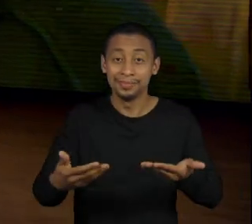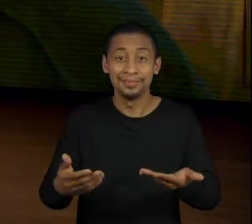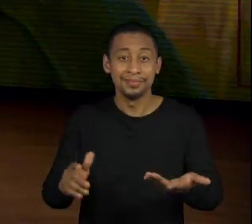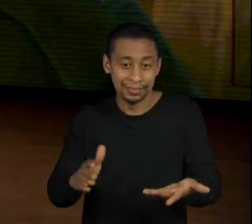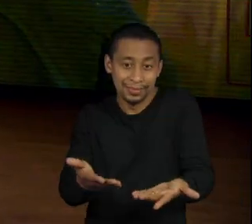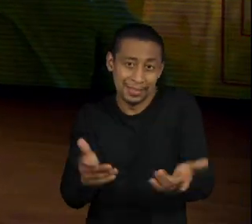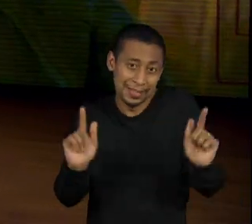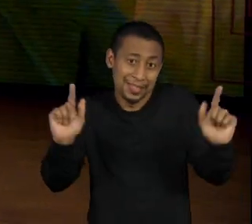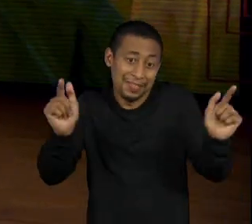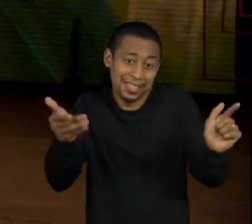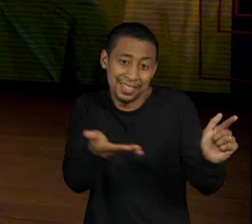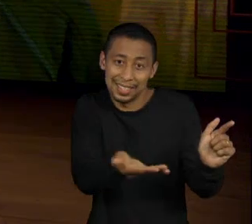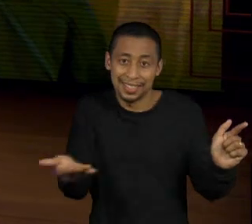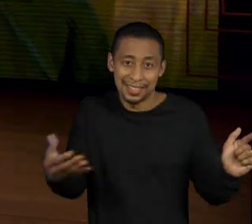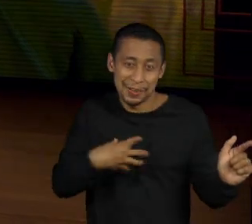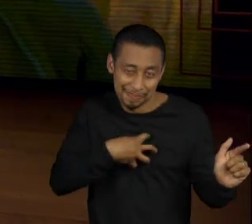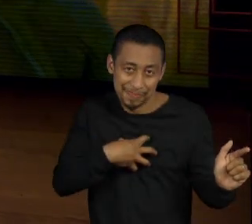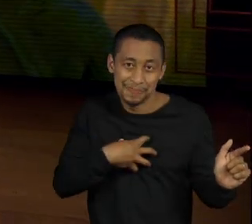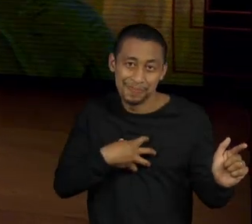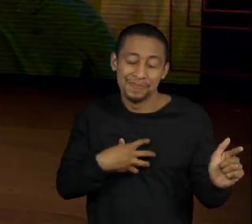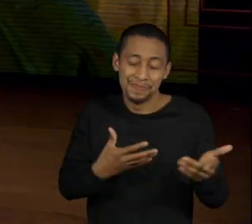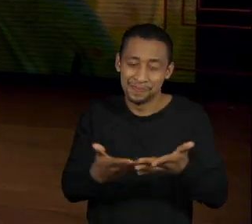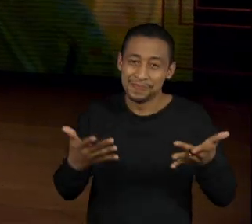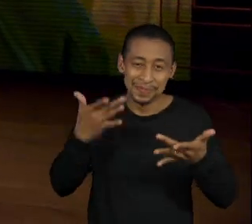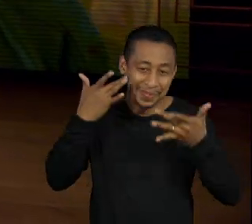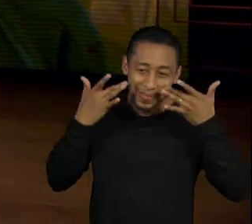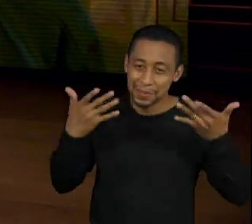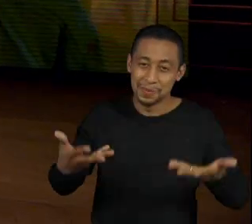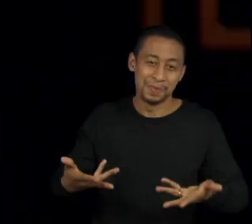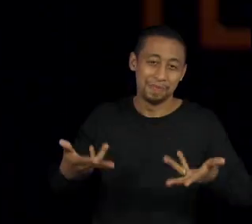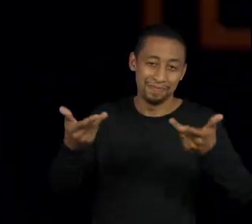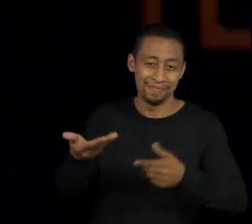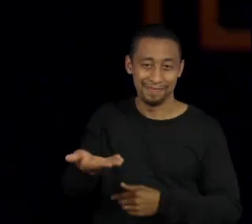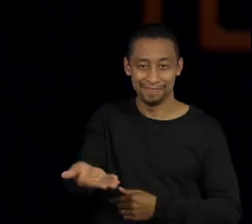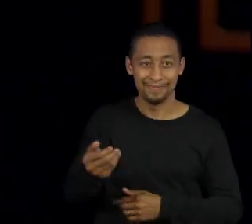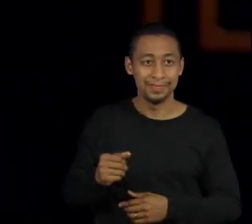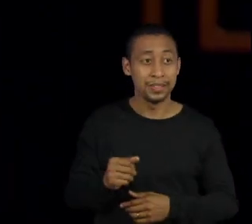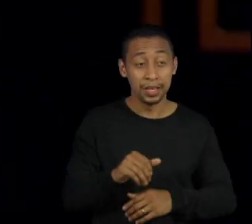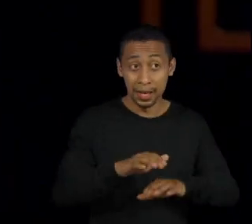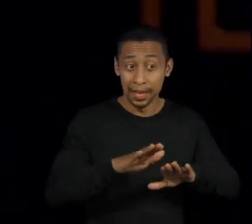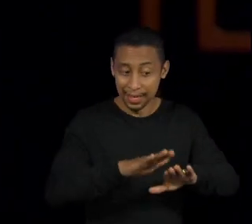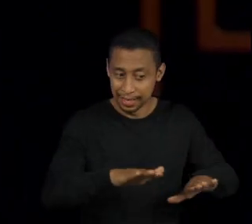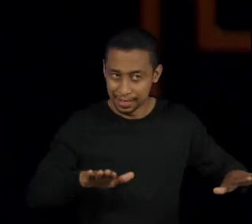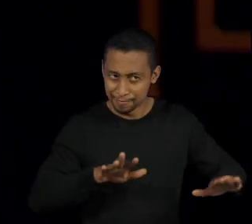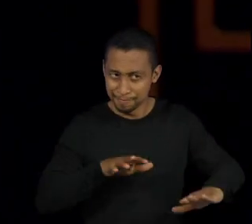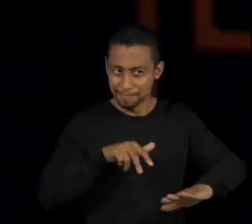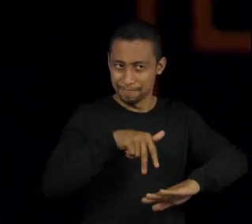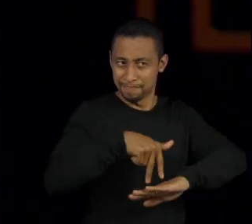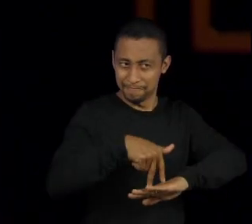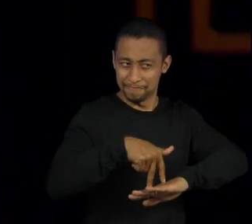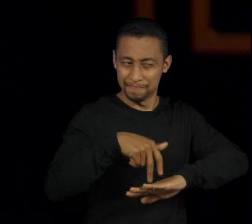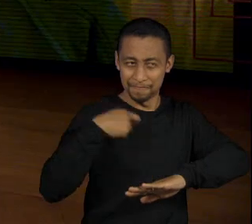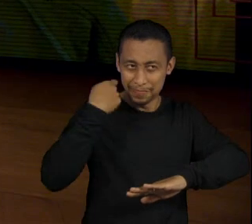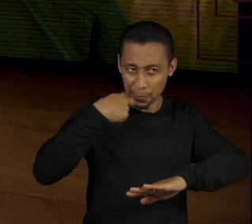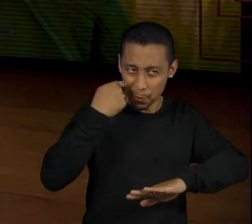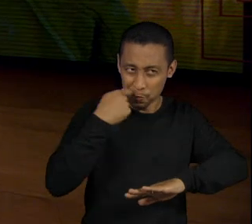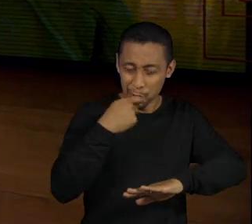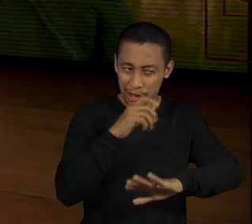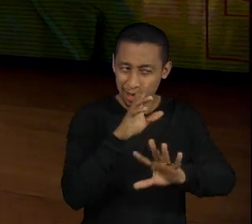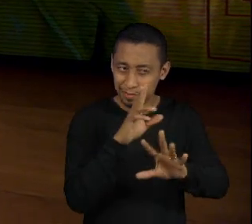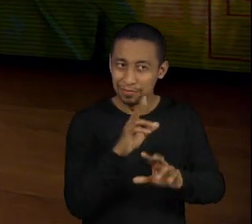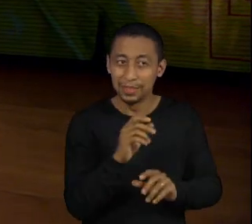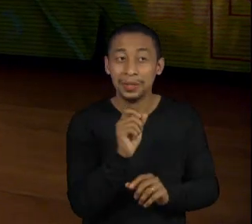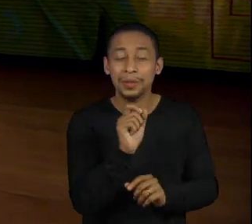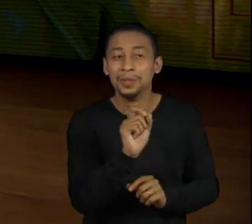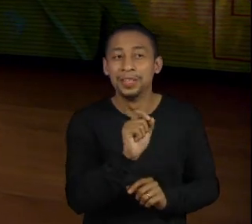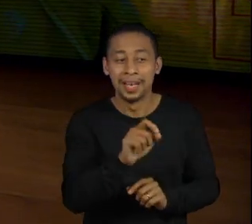que esses espetáculos, quando acontecem, são os melhores. Tem uma coisa no teatro infantil que é fatal para o ator que está em cena. É quando ele ouve